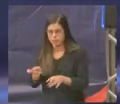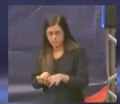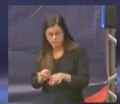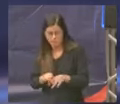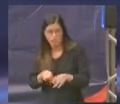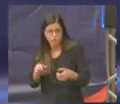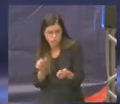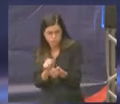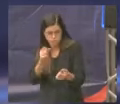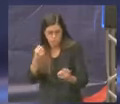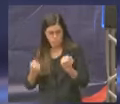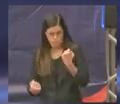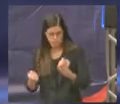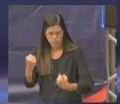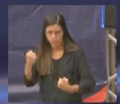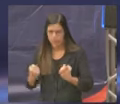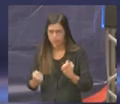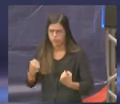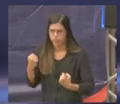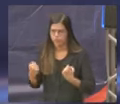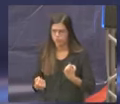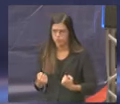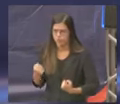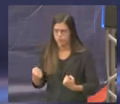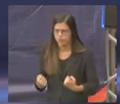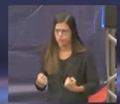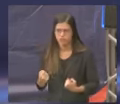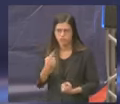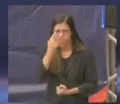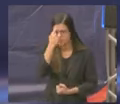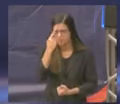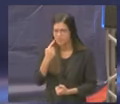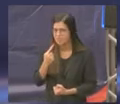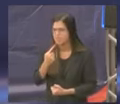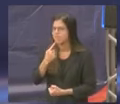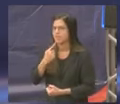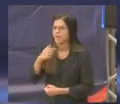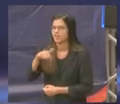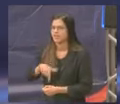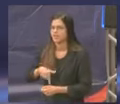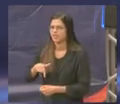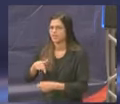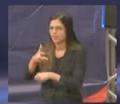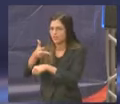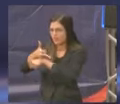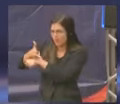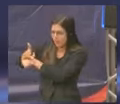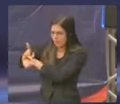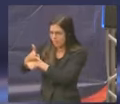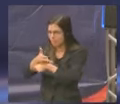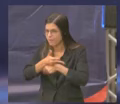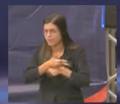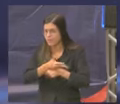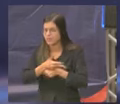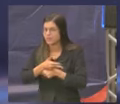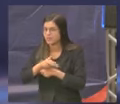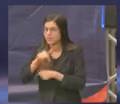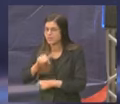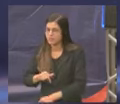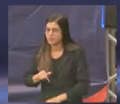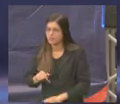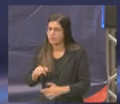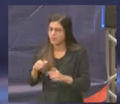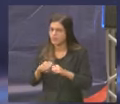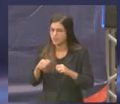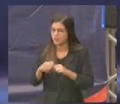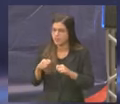motorista. Muitas imagens que foram capturadas por cinegrafistas em grandes reportagens foram